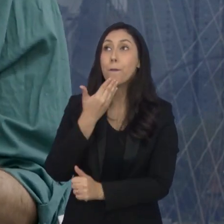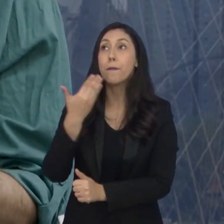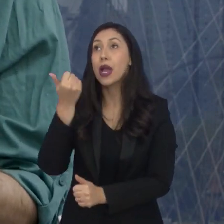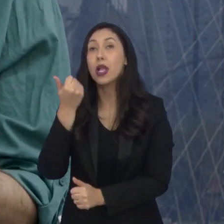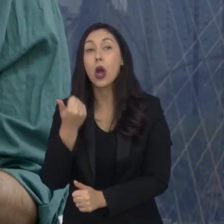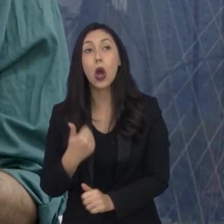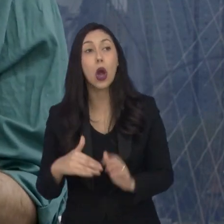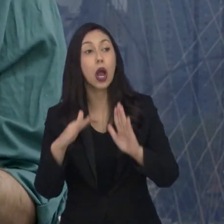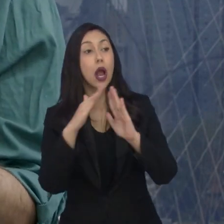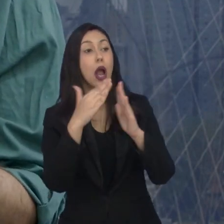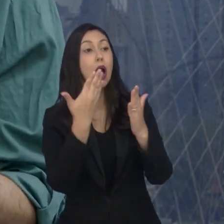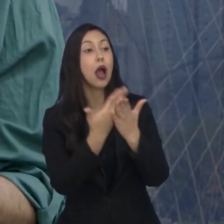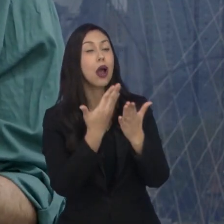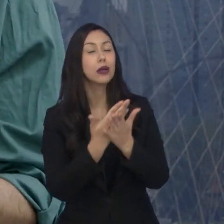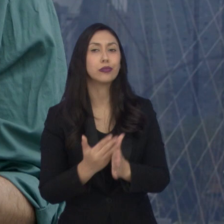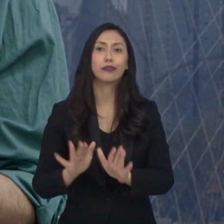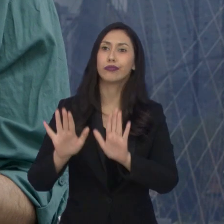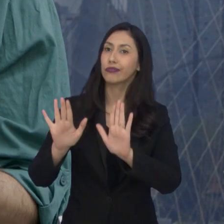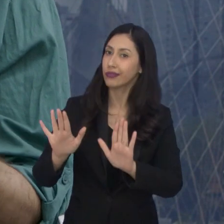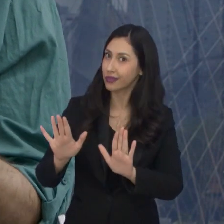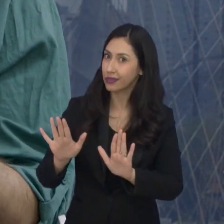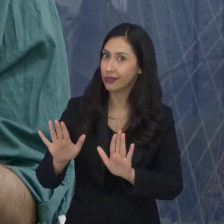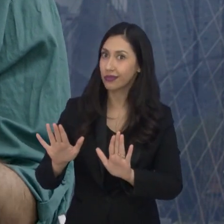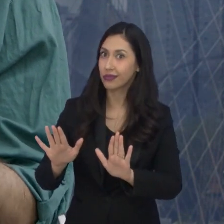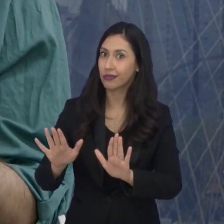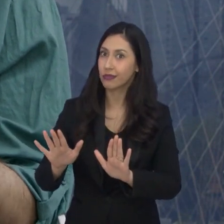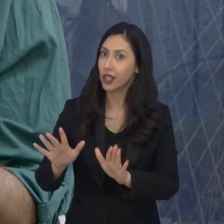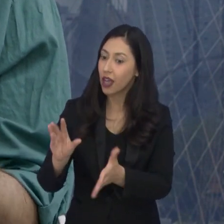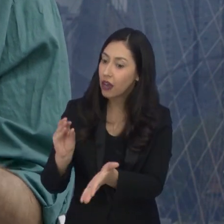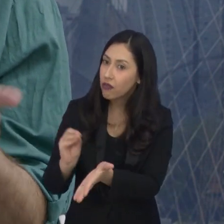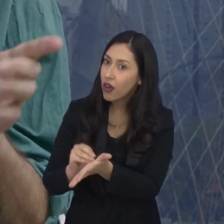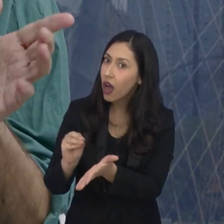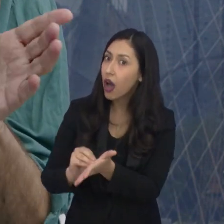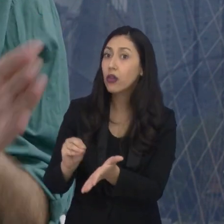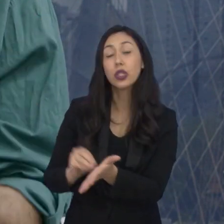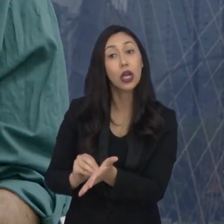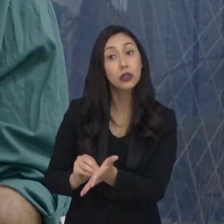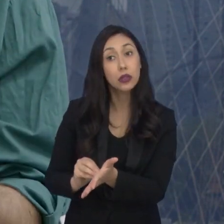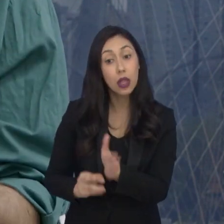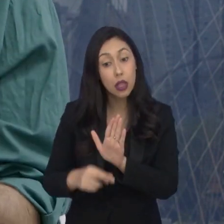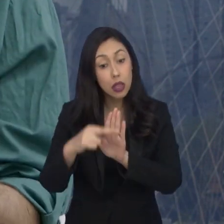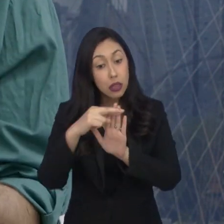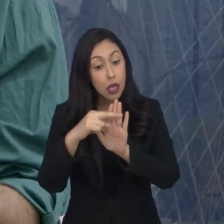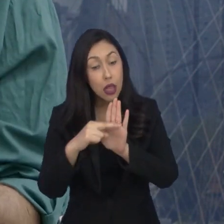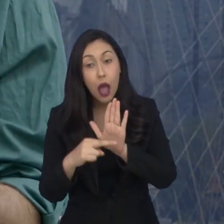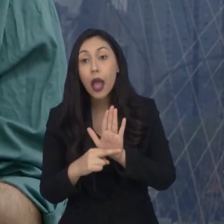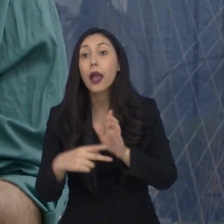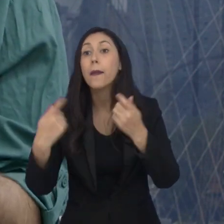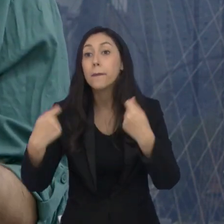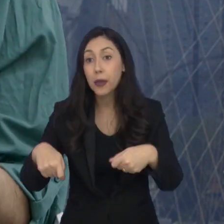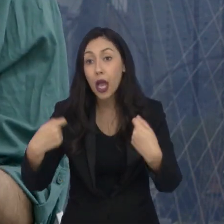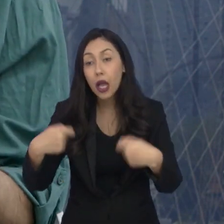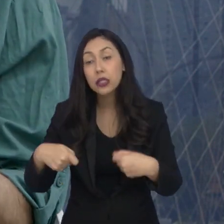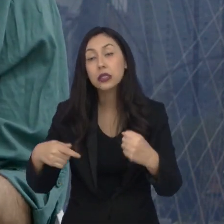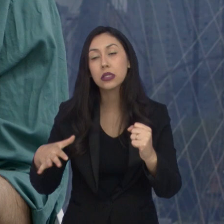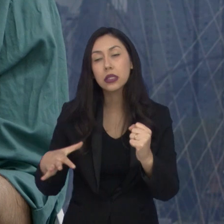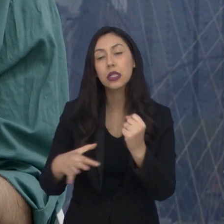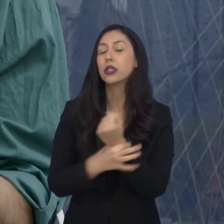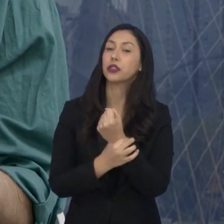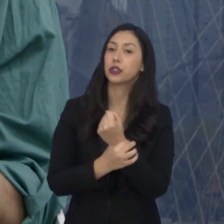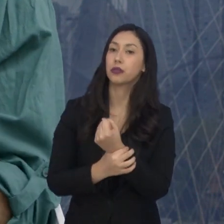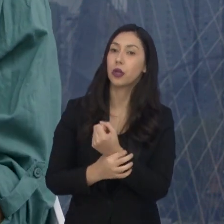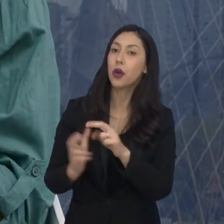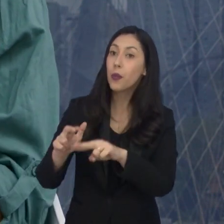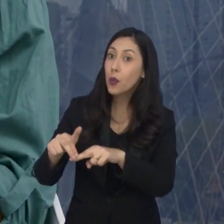Então, assim, isso não é uma garantia de algo que deveria vir simultâneo. Sim. Por isso que a gente fala de